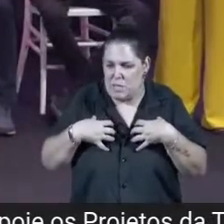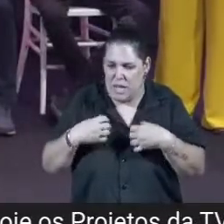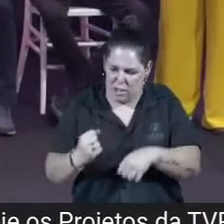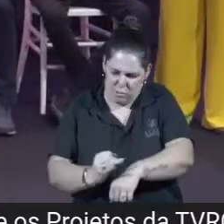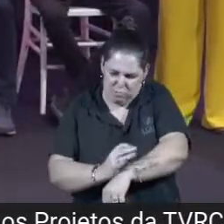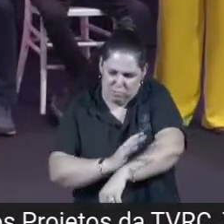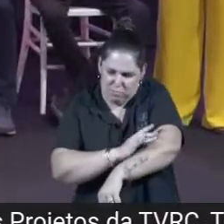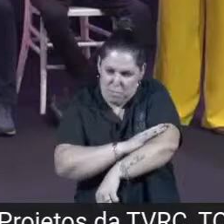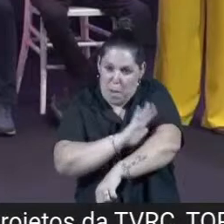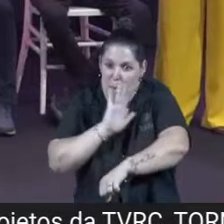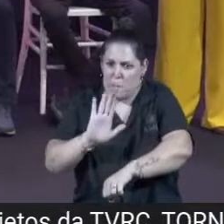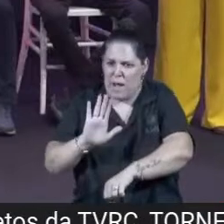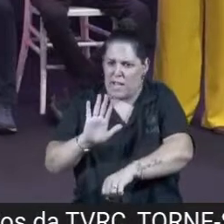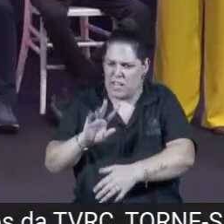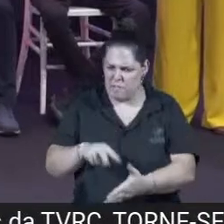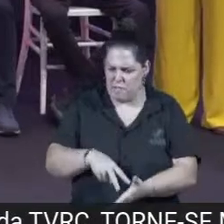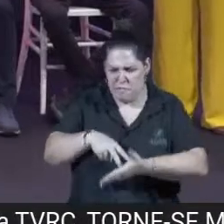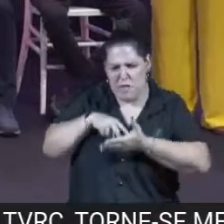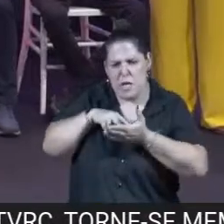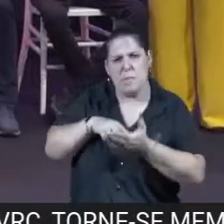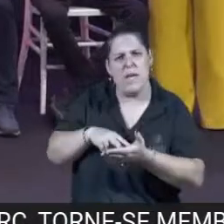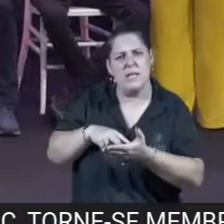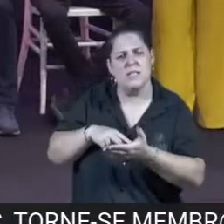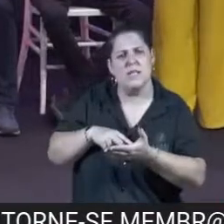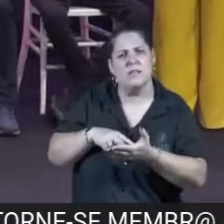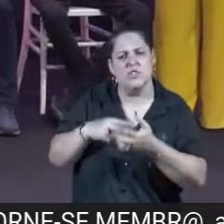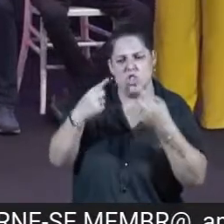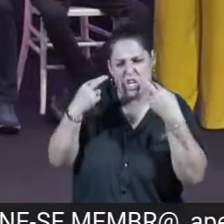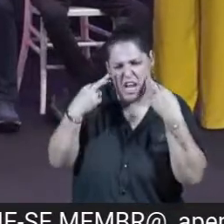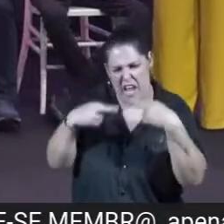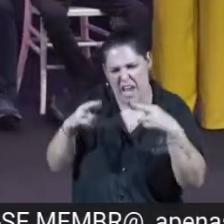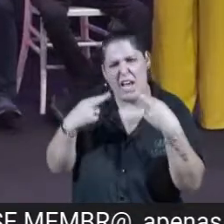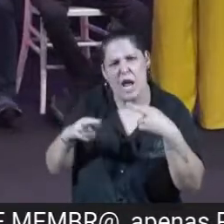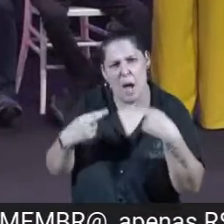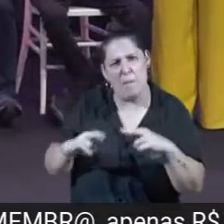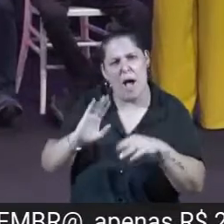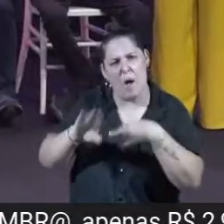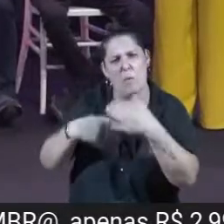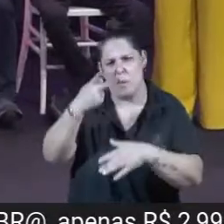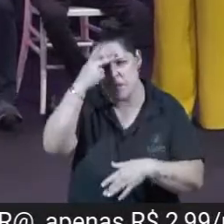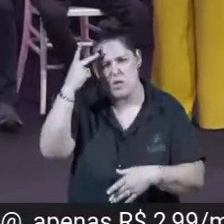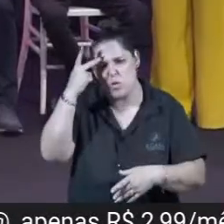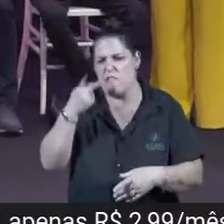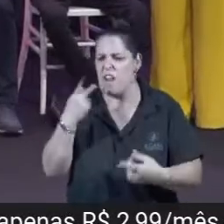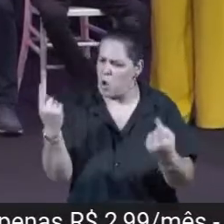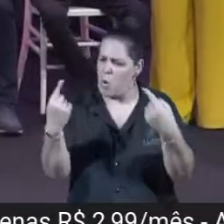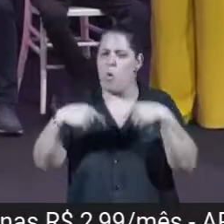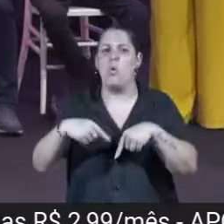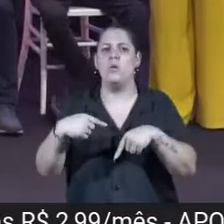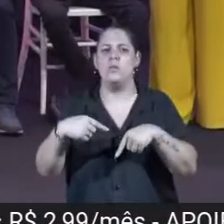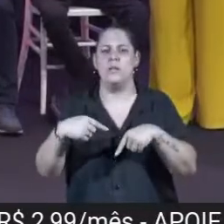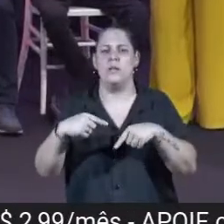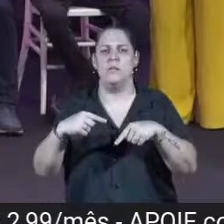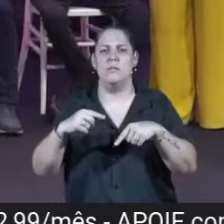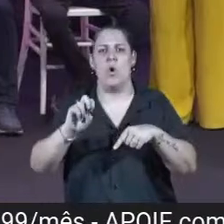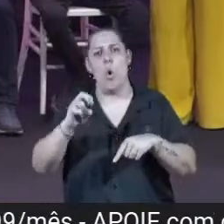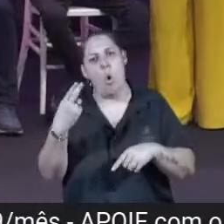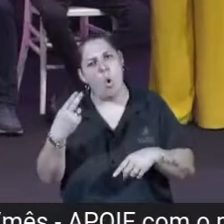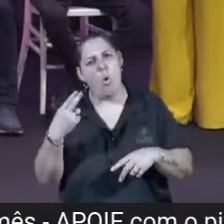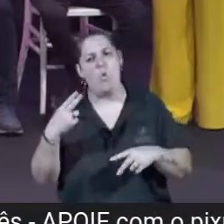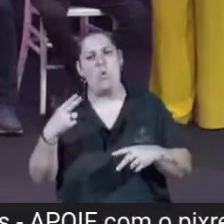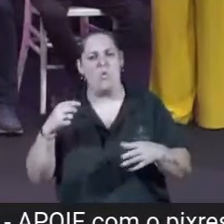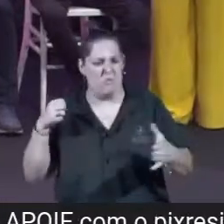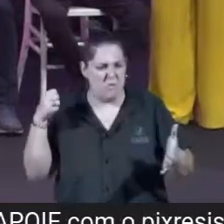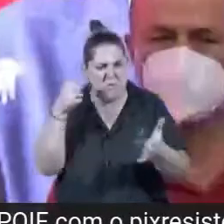dureza da crítica quando pisam no teu calo, quando transigem, quando violentam a democracia, o direito não